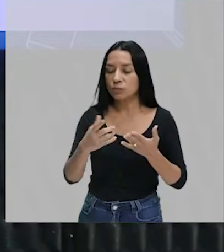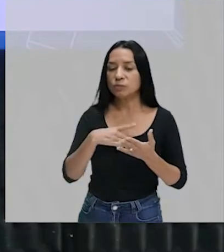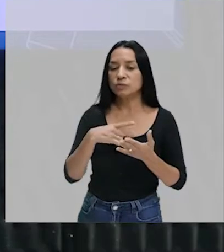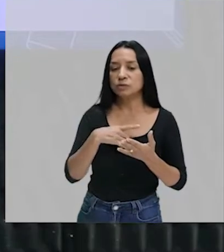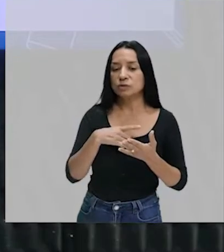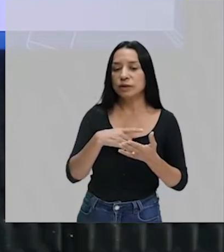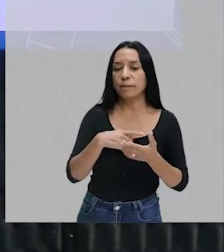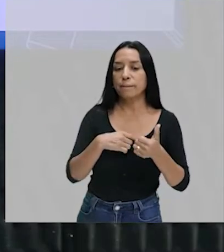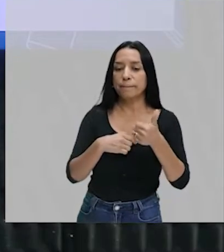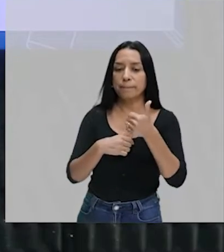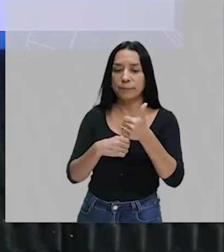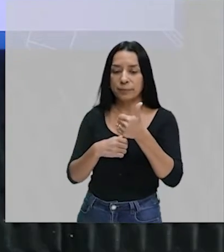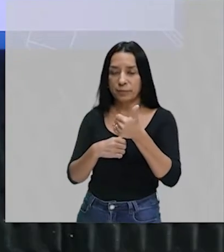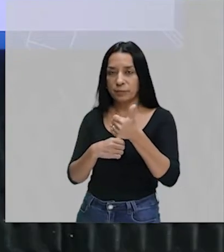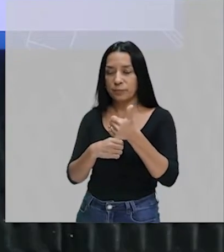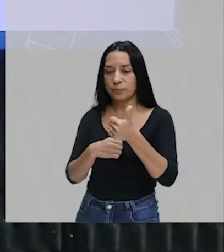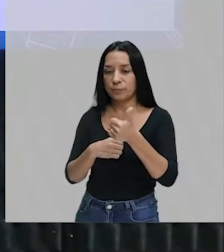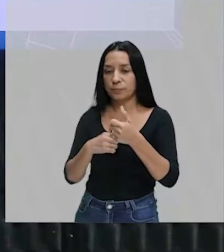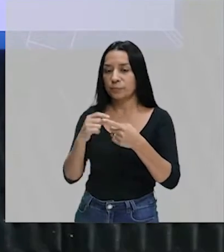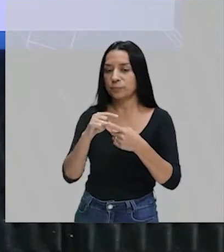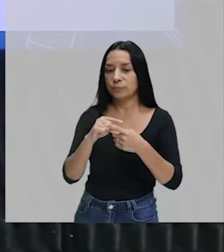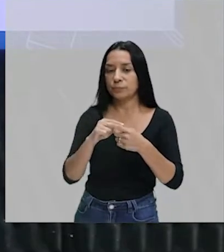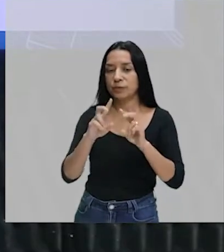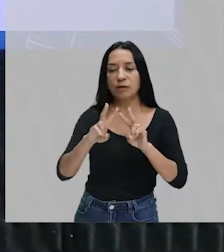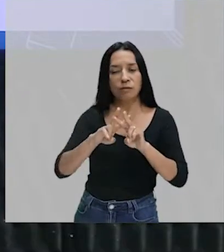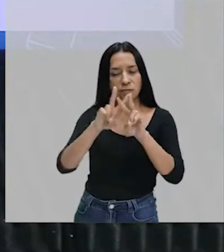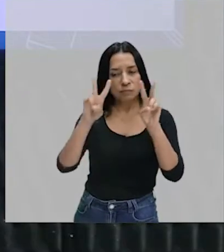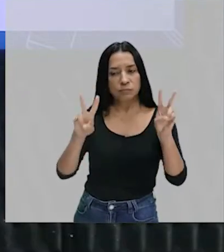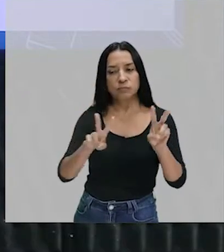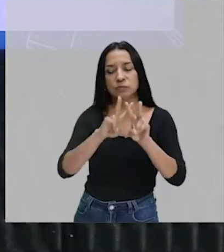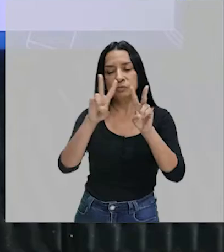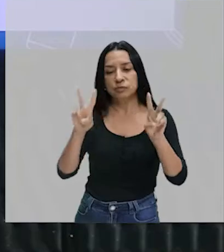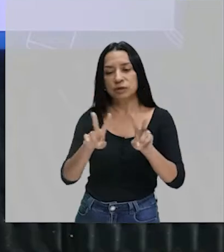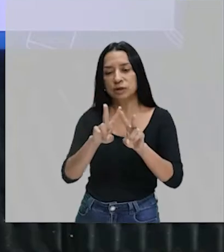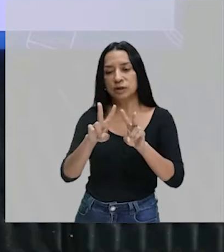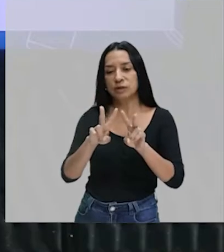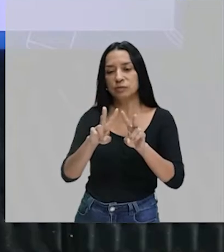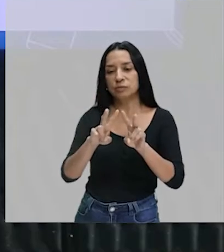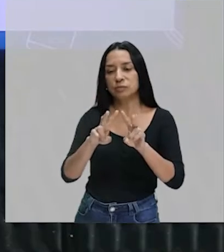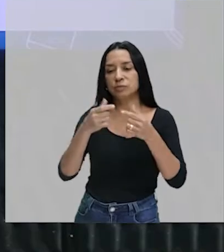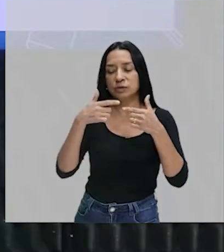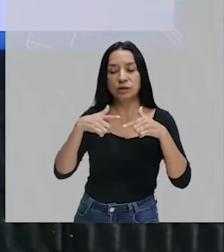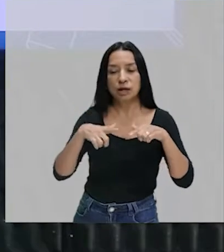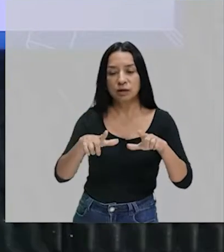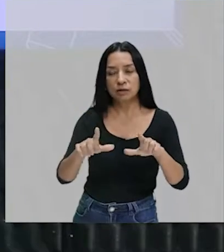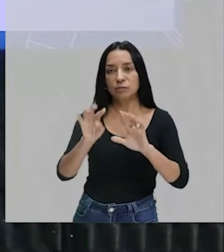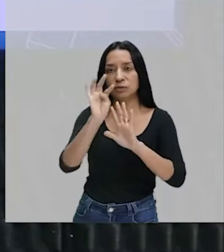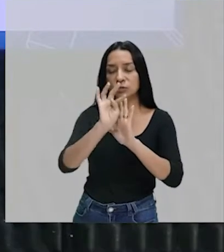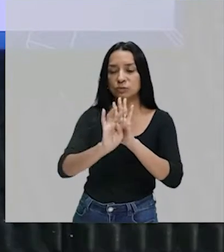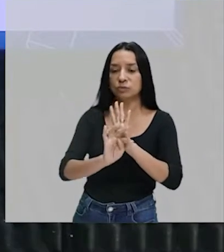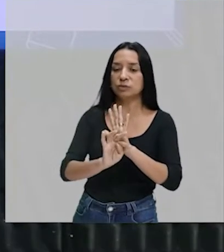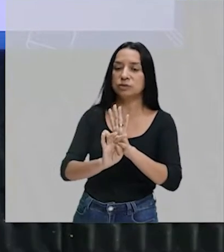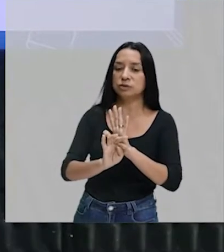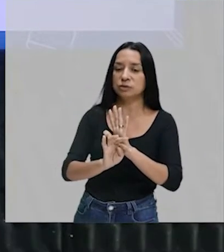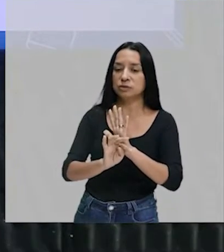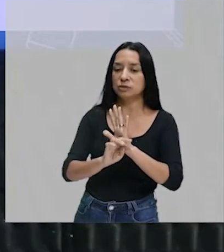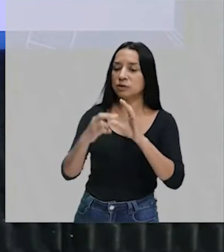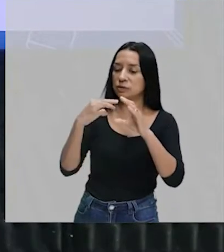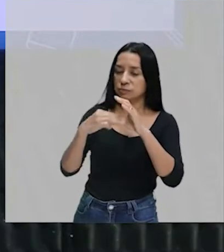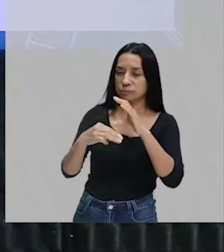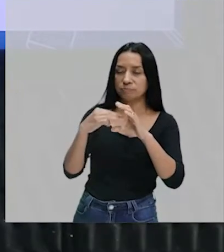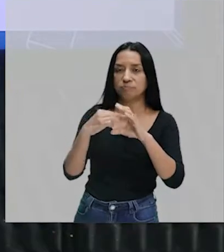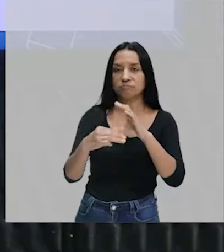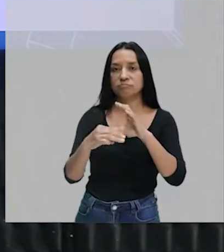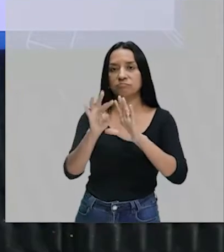primeiro Tec System language ouviu é uma visão geral sobre essa linguagem dos textos sobre essas linguagem das